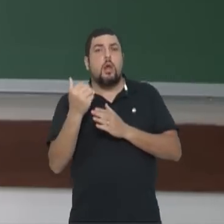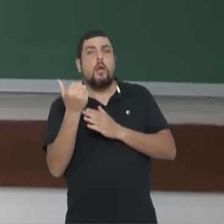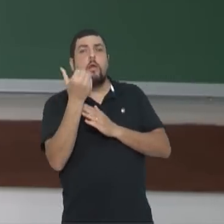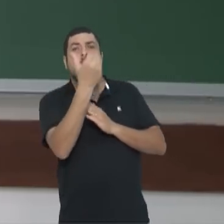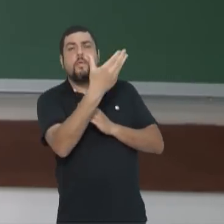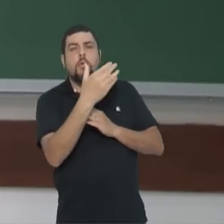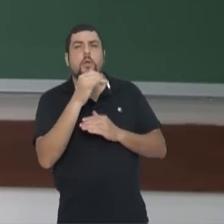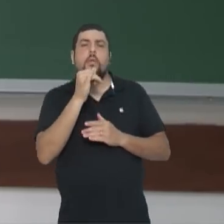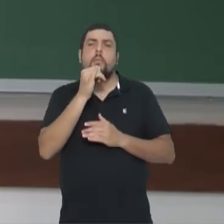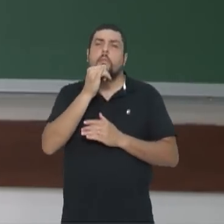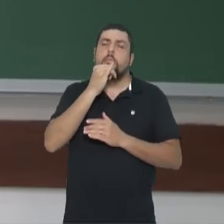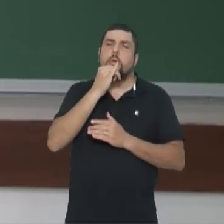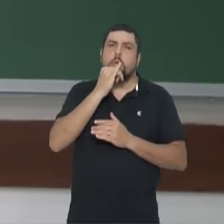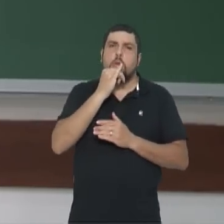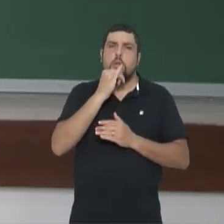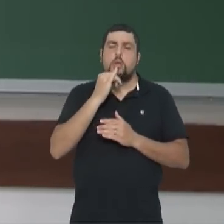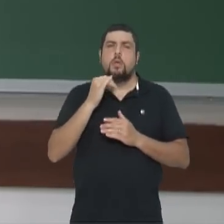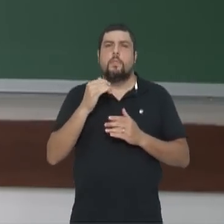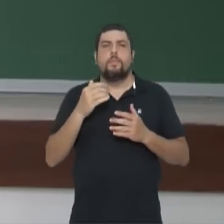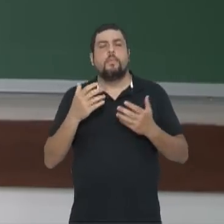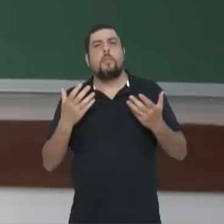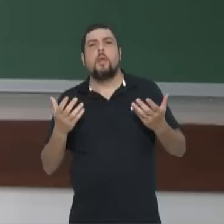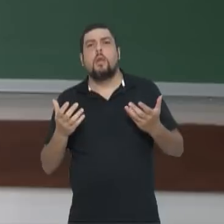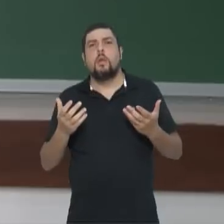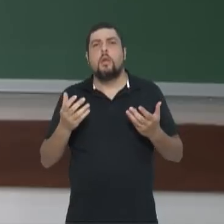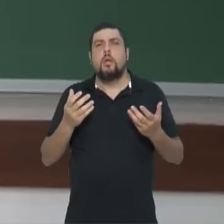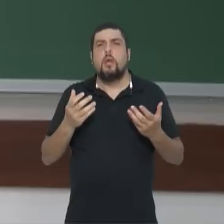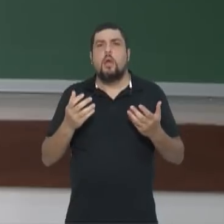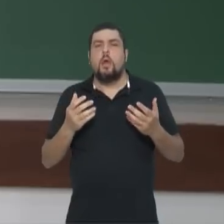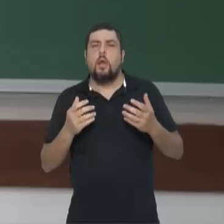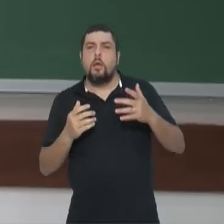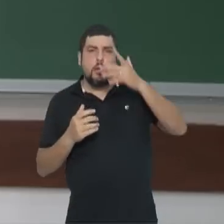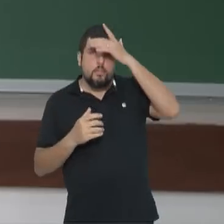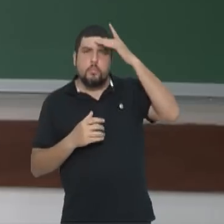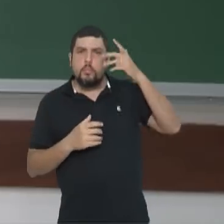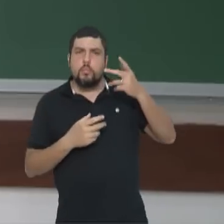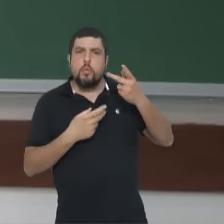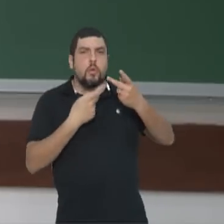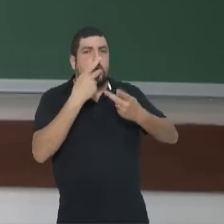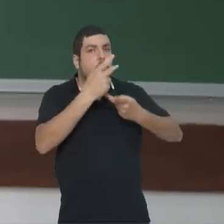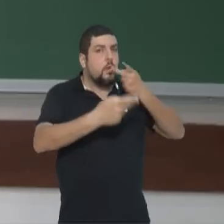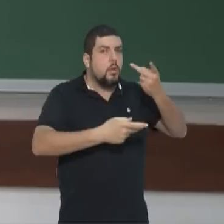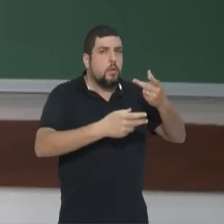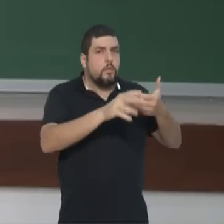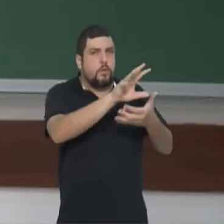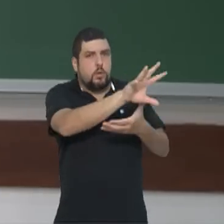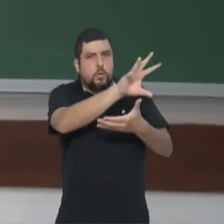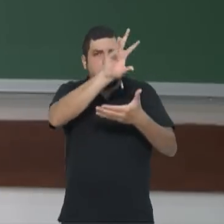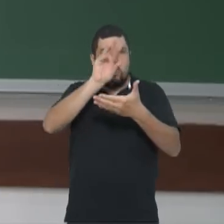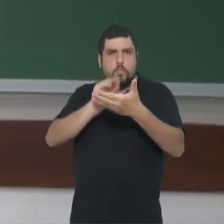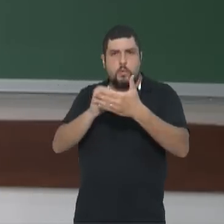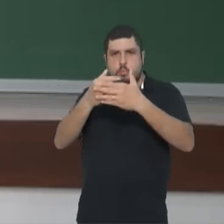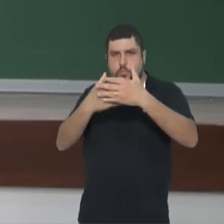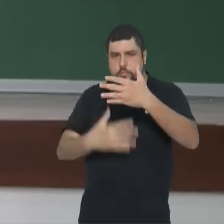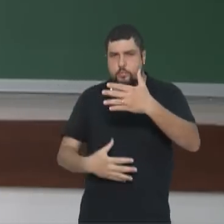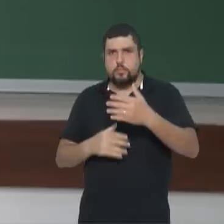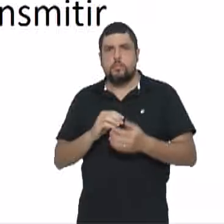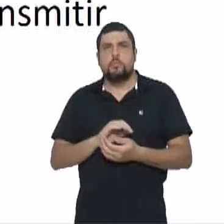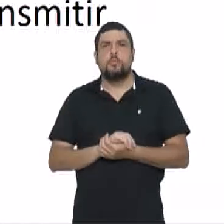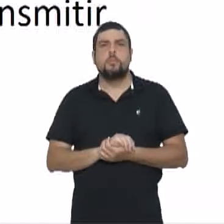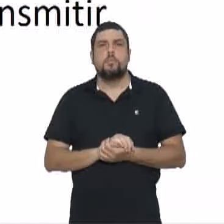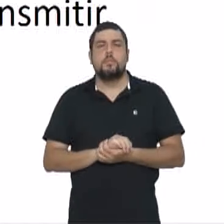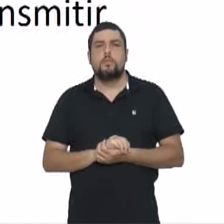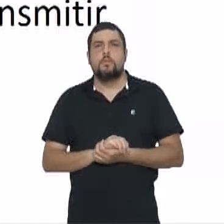é o caso de eu trazer uma fala de alguém, ok? Então vamos ver, escrever